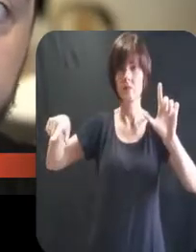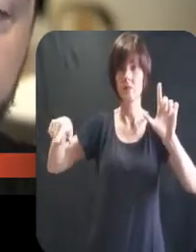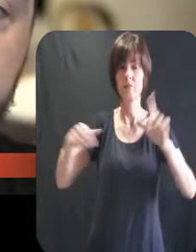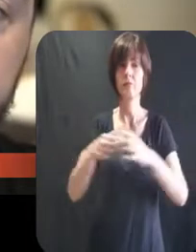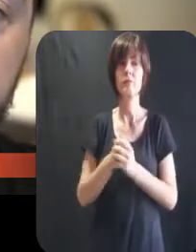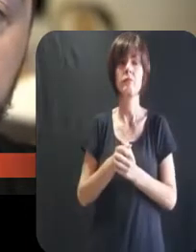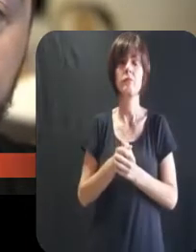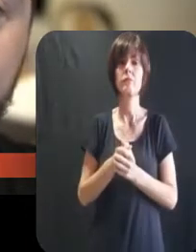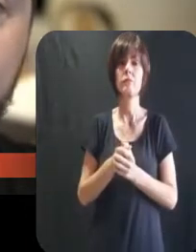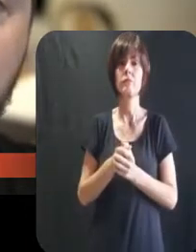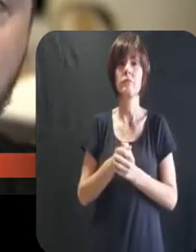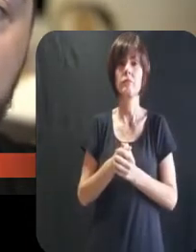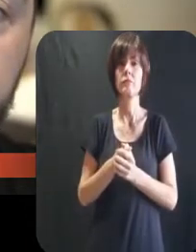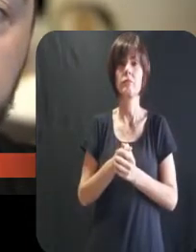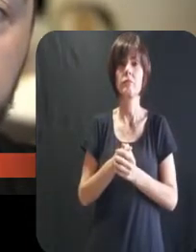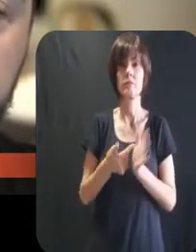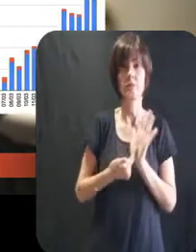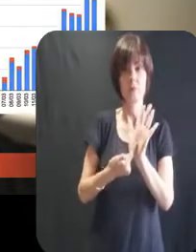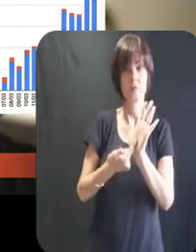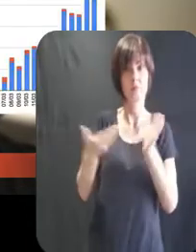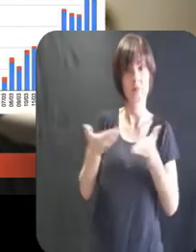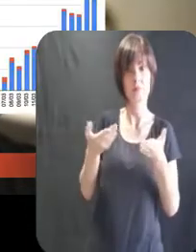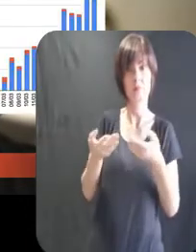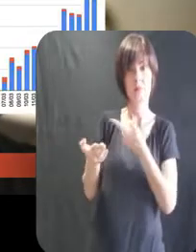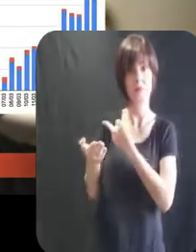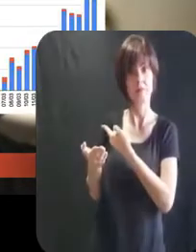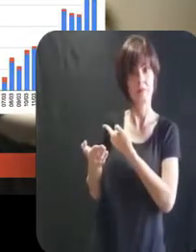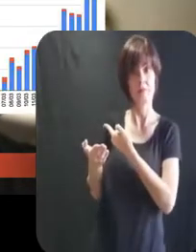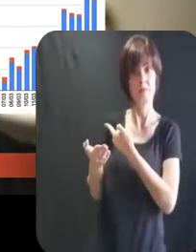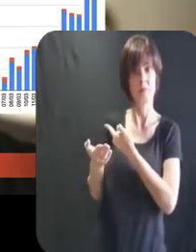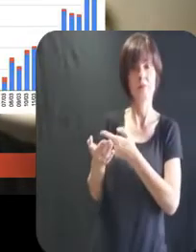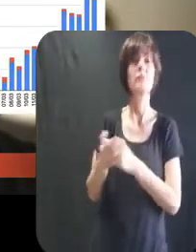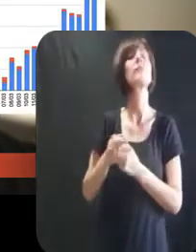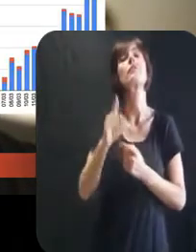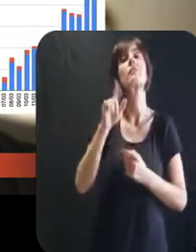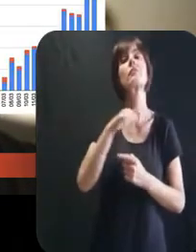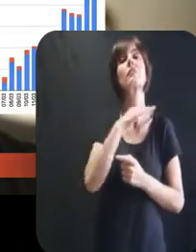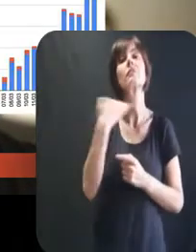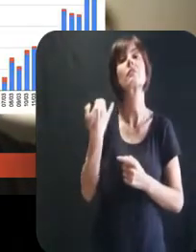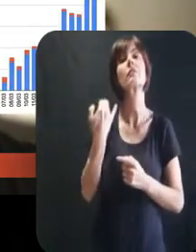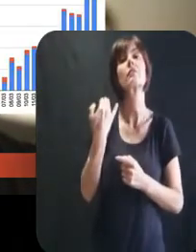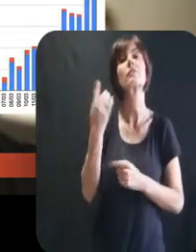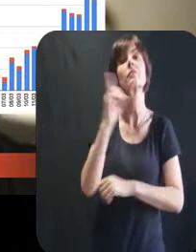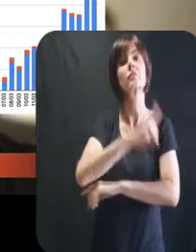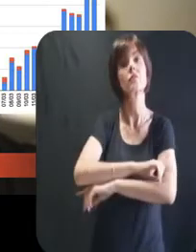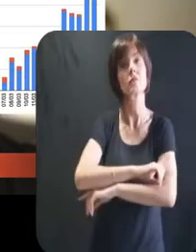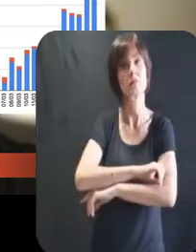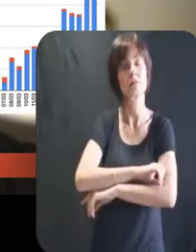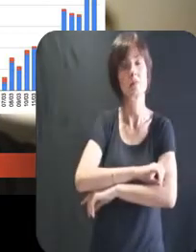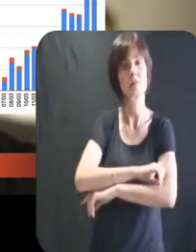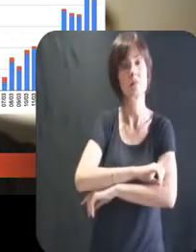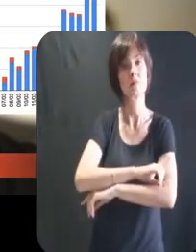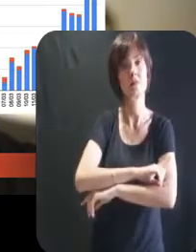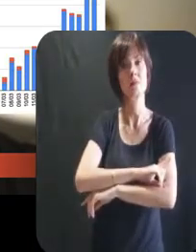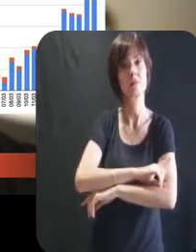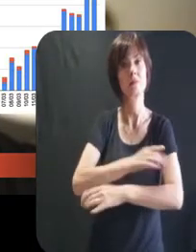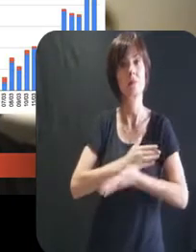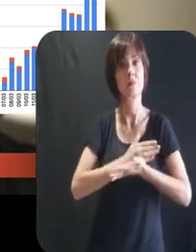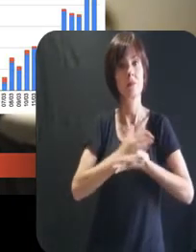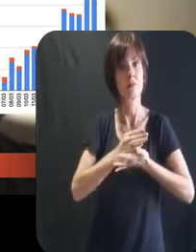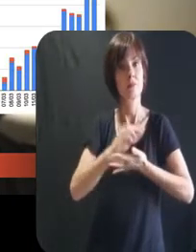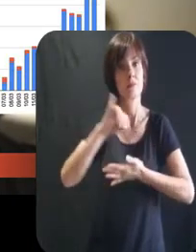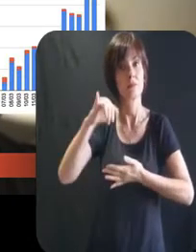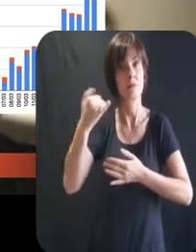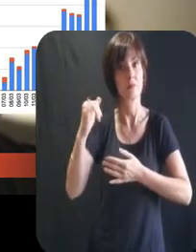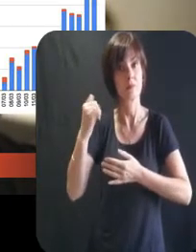Eu vou mostrar para vocês o que é a curva de mortes de cada país. Esse gráfico que está na minha frente me tampando aqui é o gráfico de